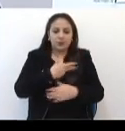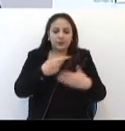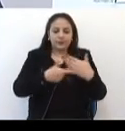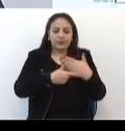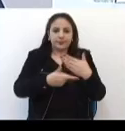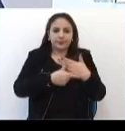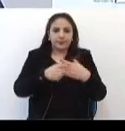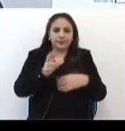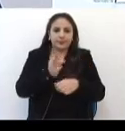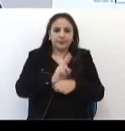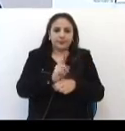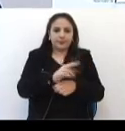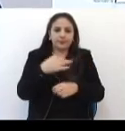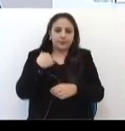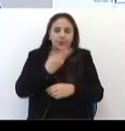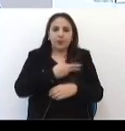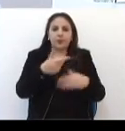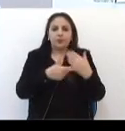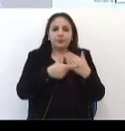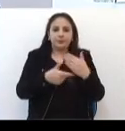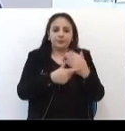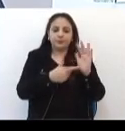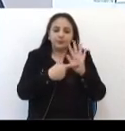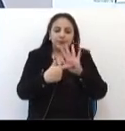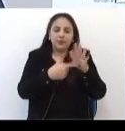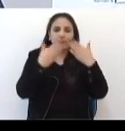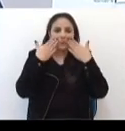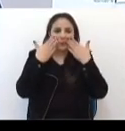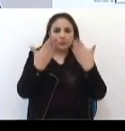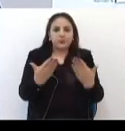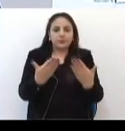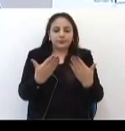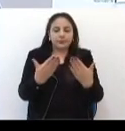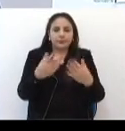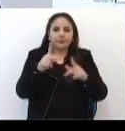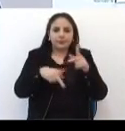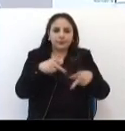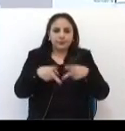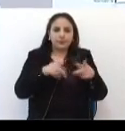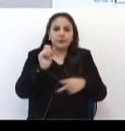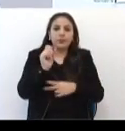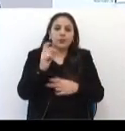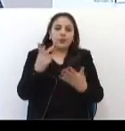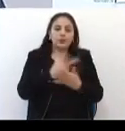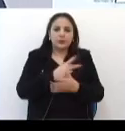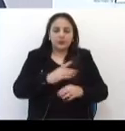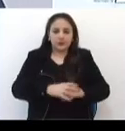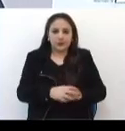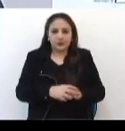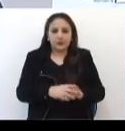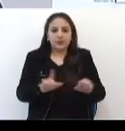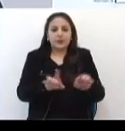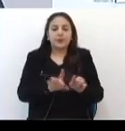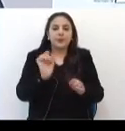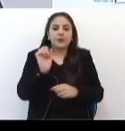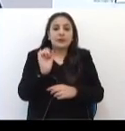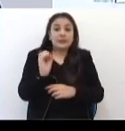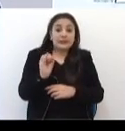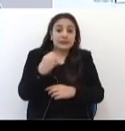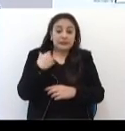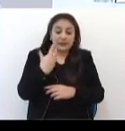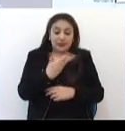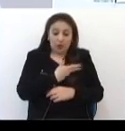nosso papel é fiscalizar, o nosso papel é mostrar para a população o que vem acontecendo e